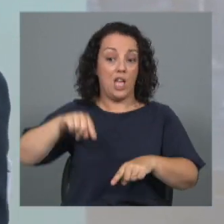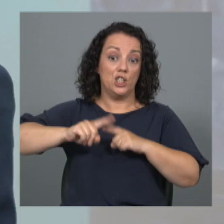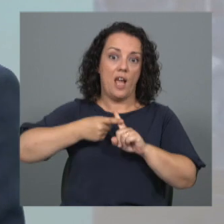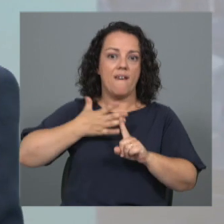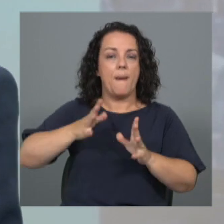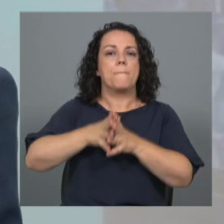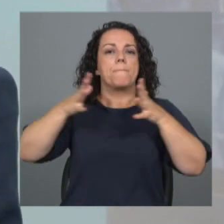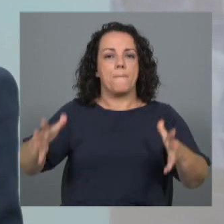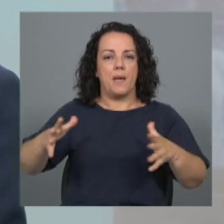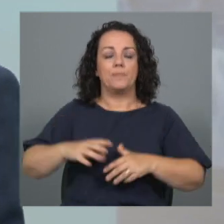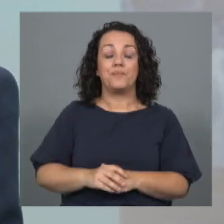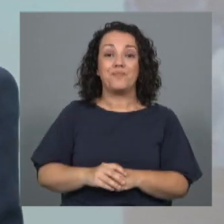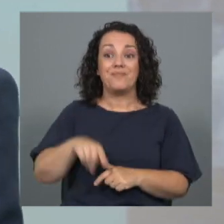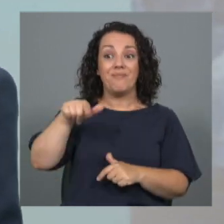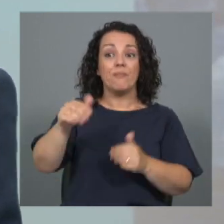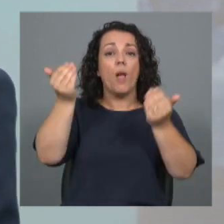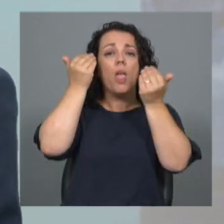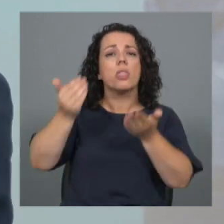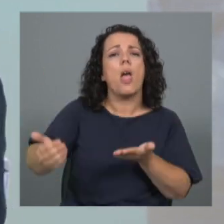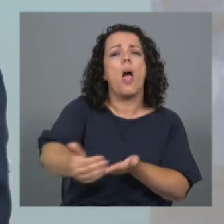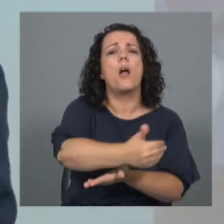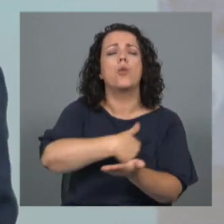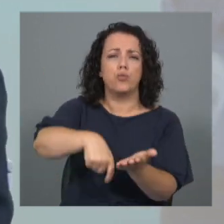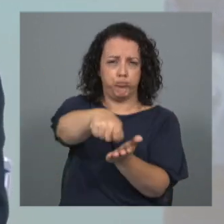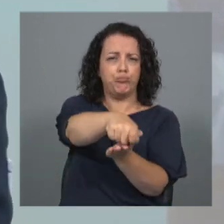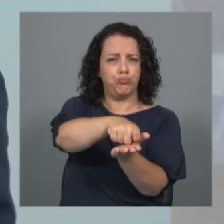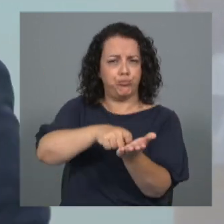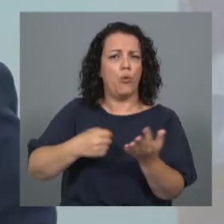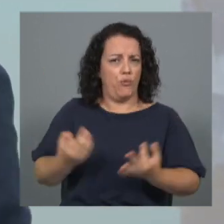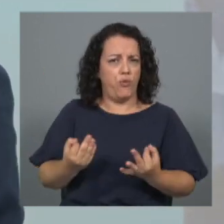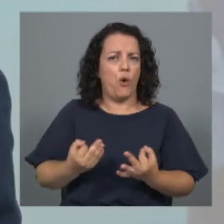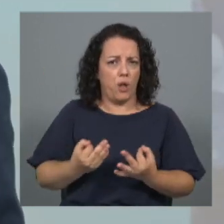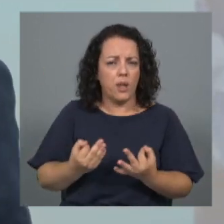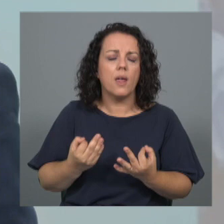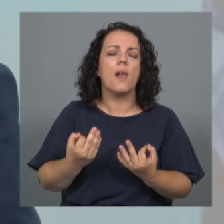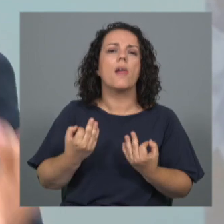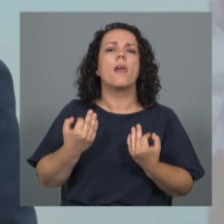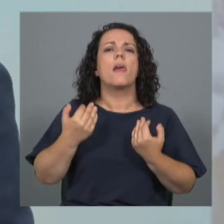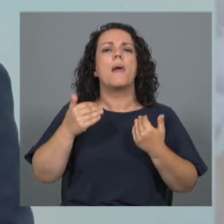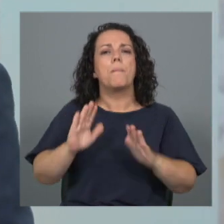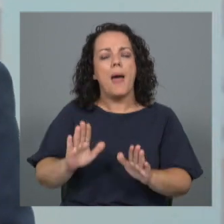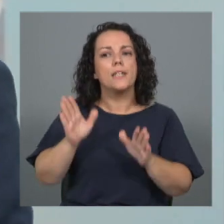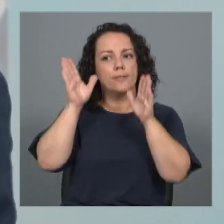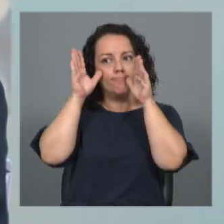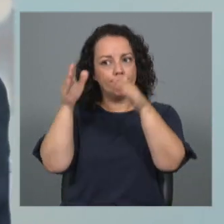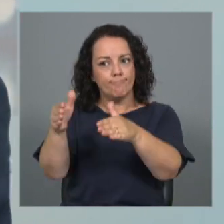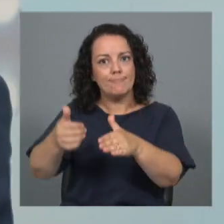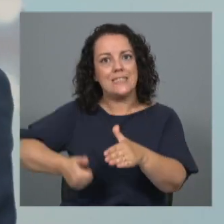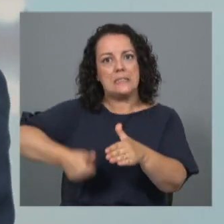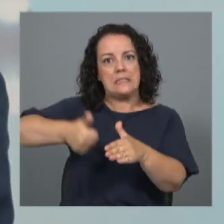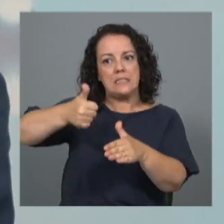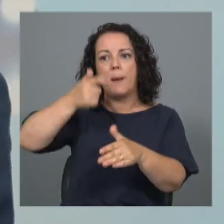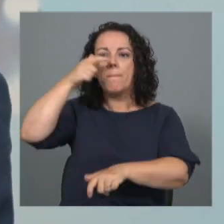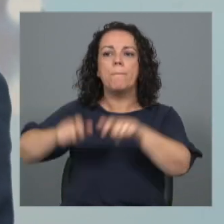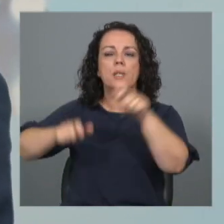O levantamento desses dados foi feito, mas diríamos que, tendo que pôr o foco, escolhemos primeiro correr às pessoas.